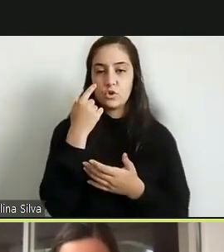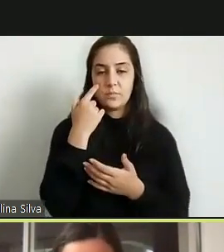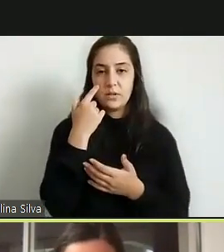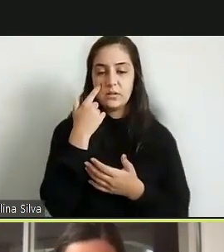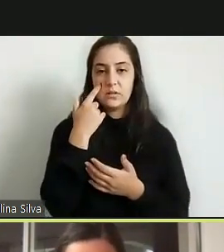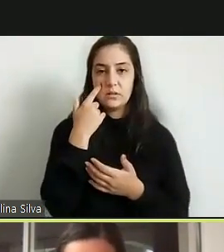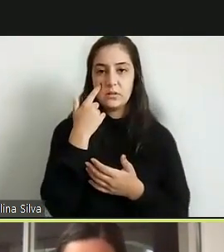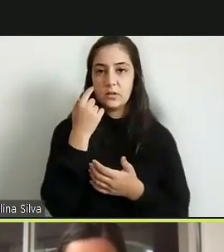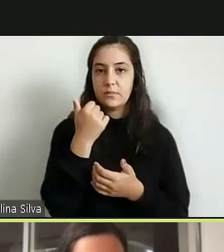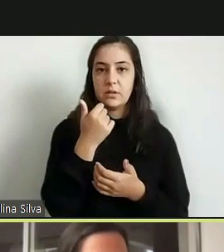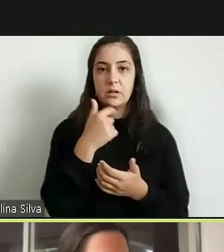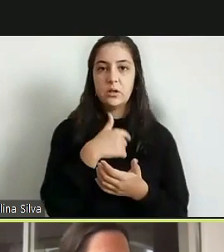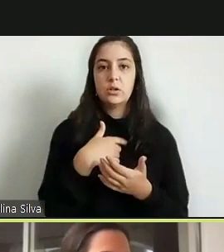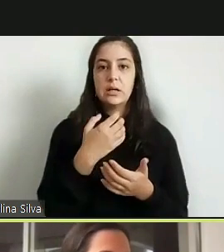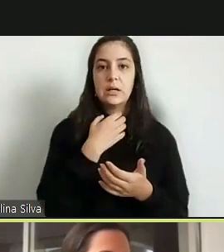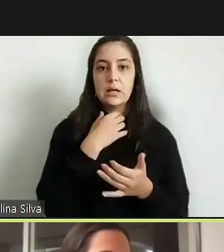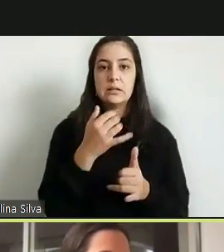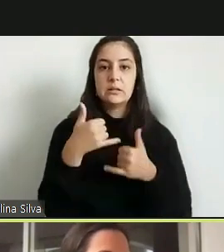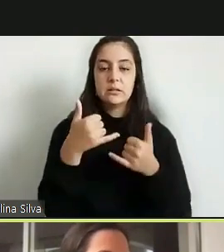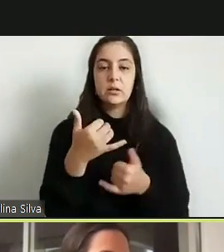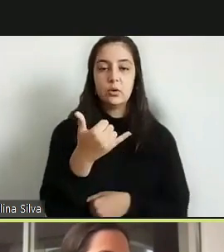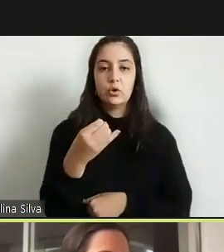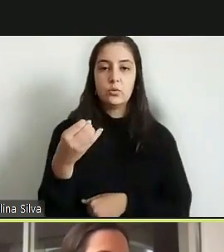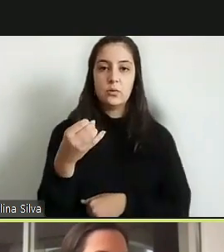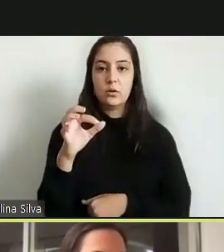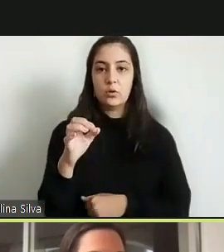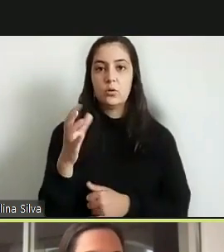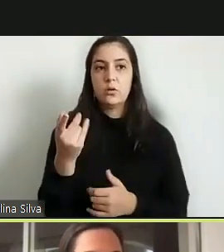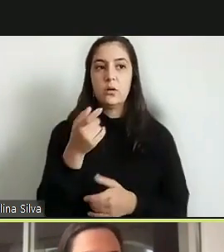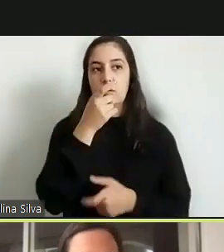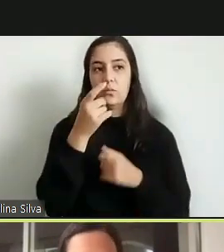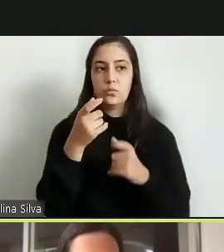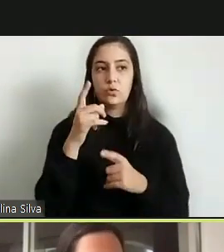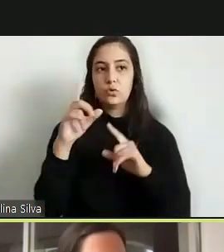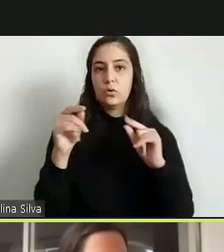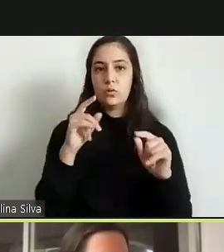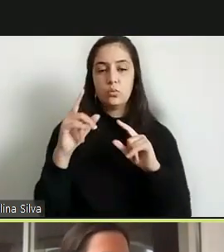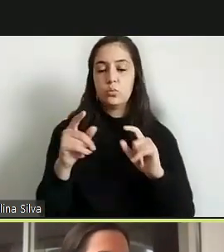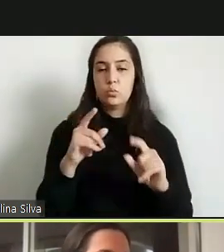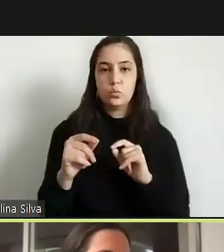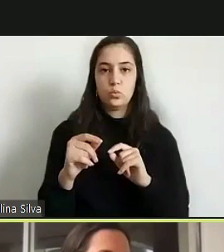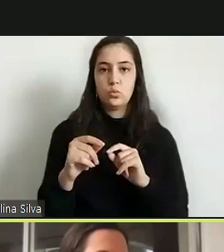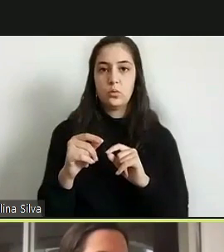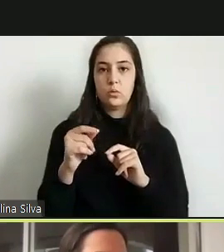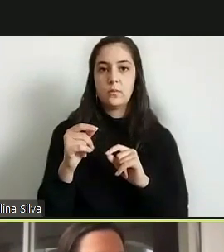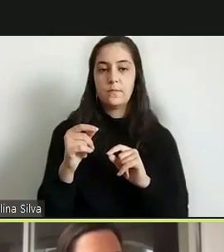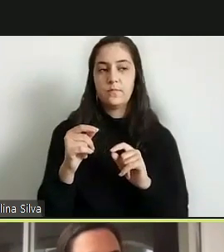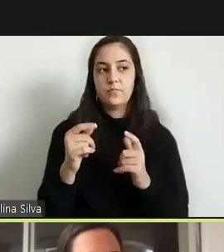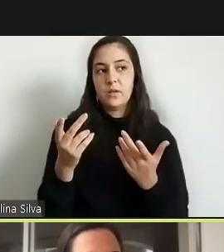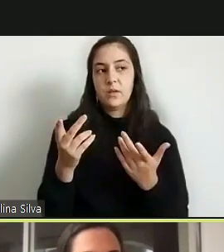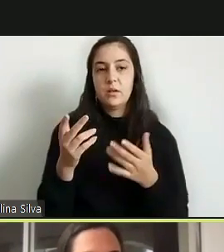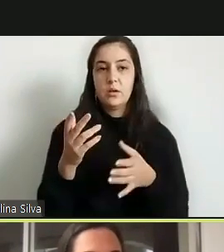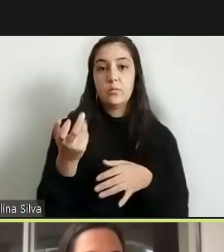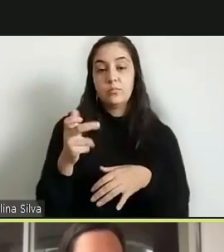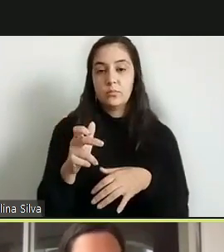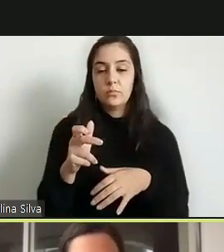experiência do pós-crise de 2008, não é? Uma série de pessoas vão-se embora para fora e, portanto, por acaso foi a